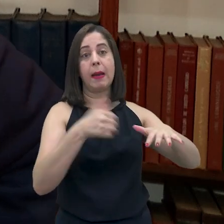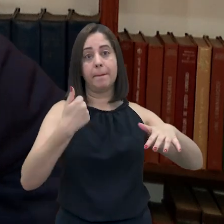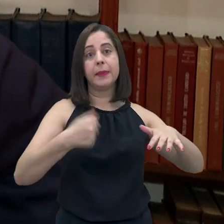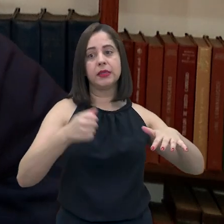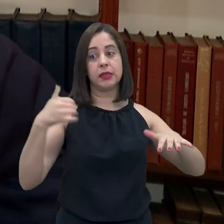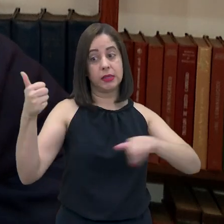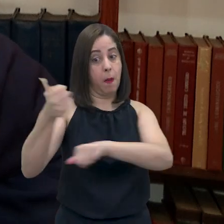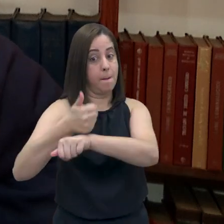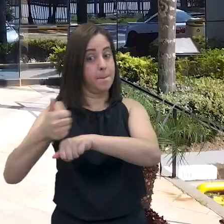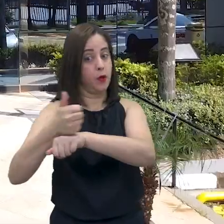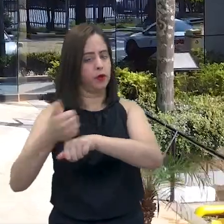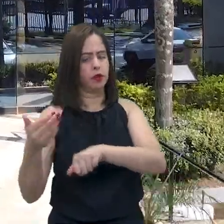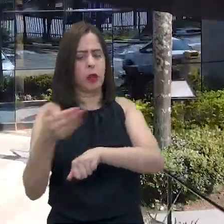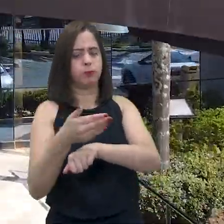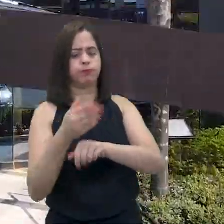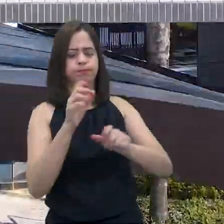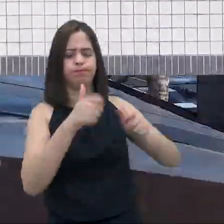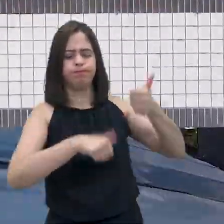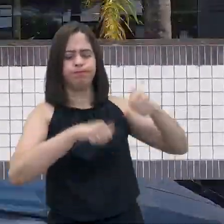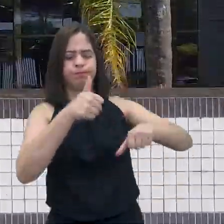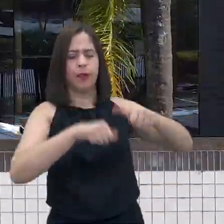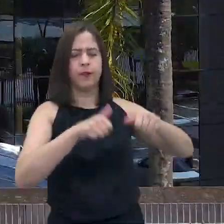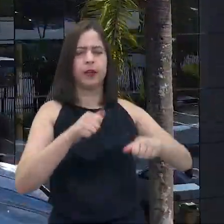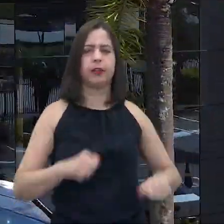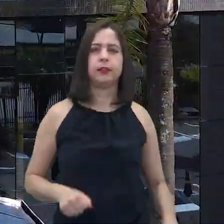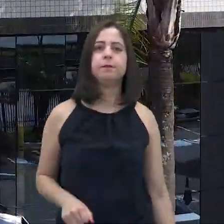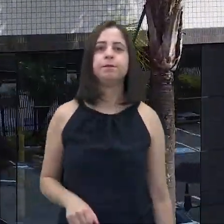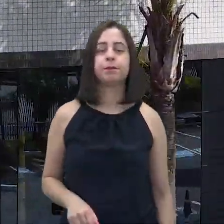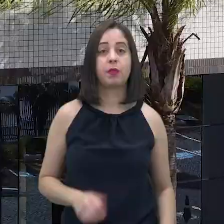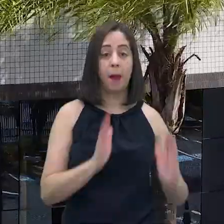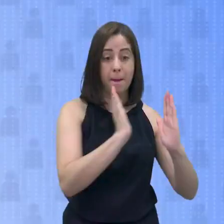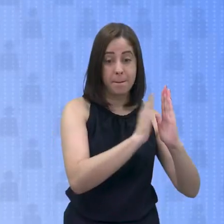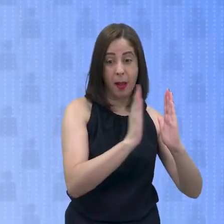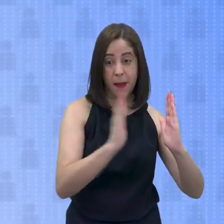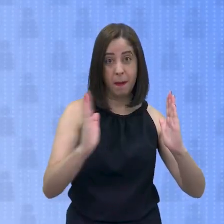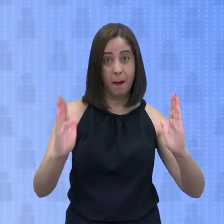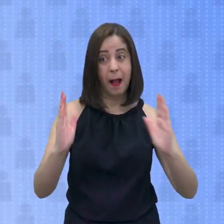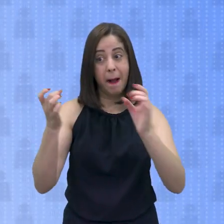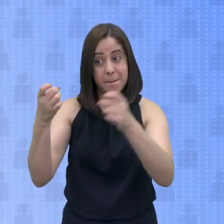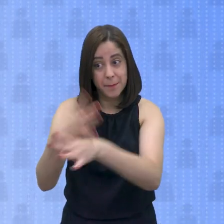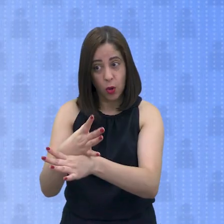na sua confecção. E após todo esse processo, aí sim,